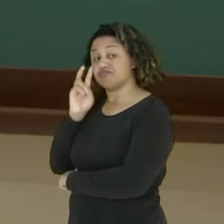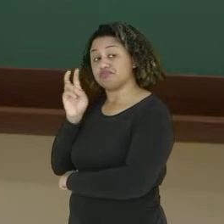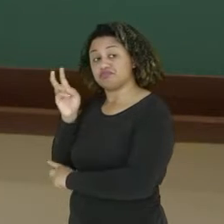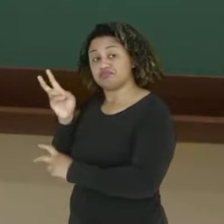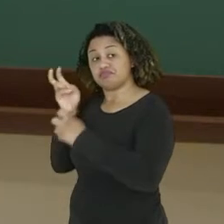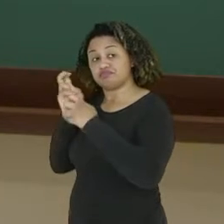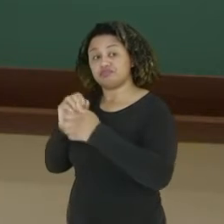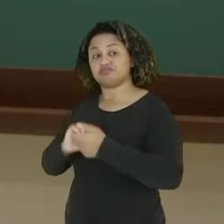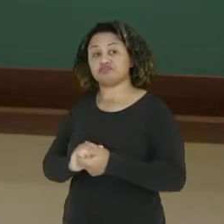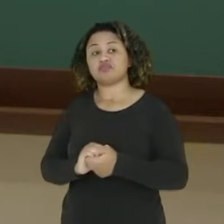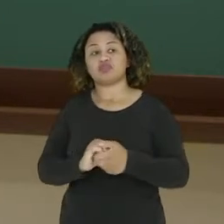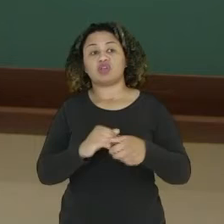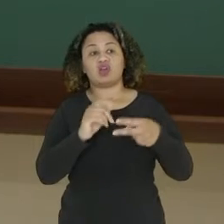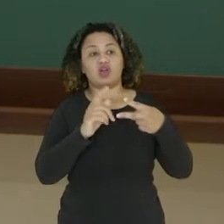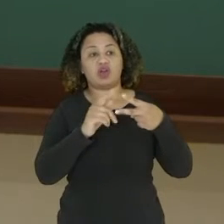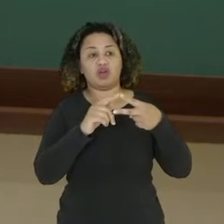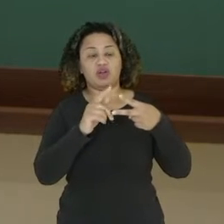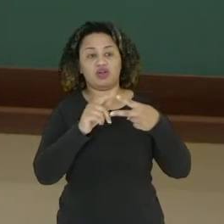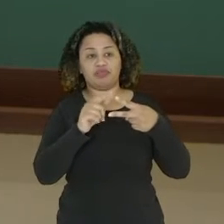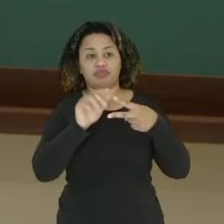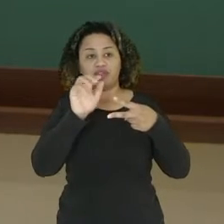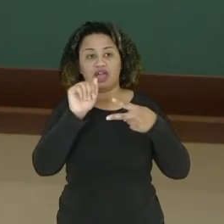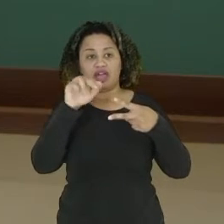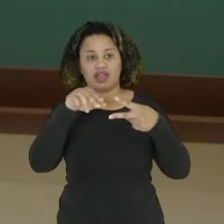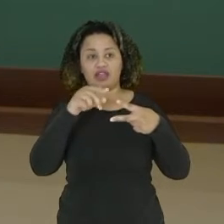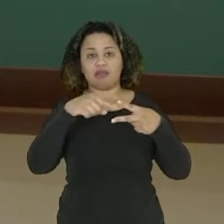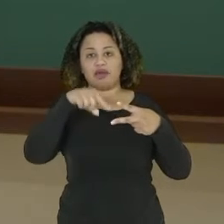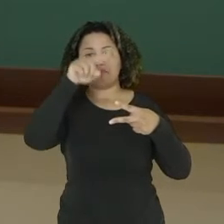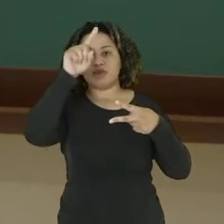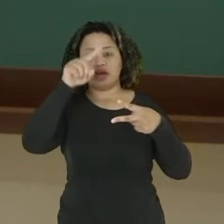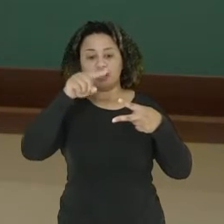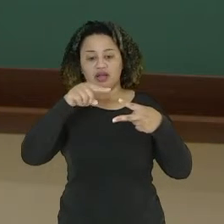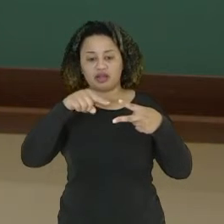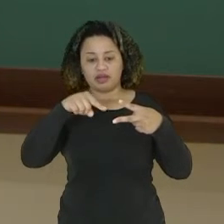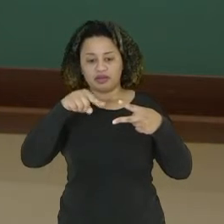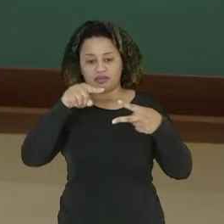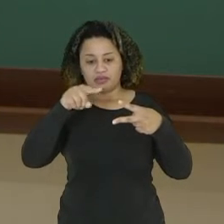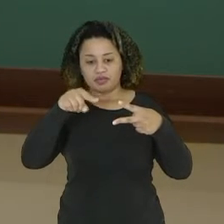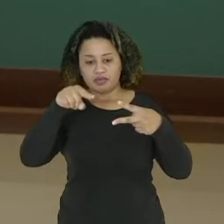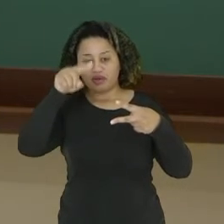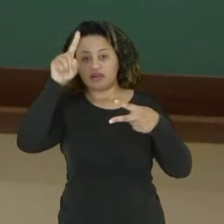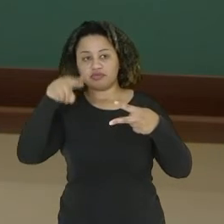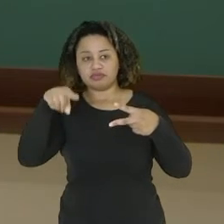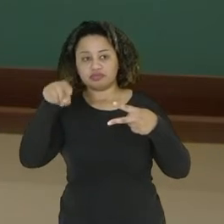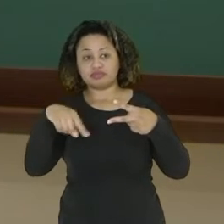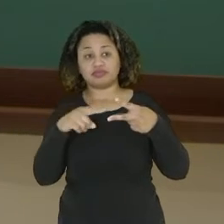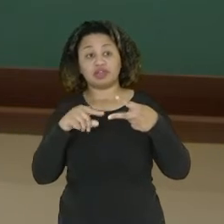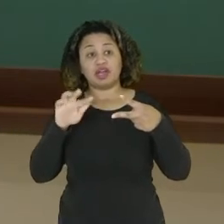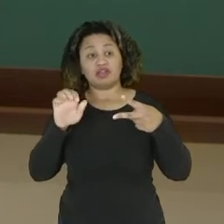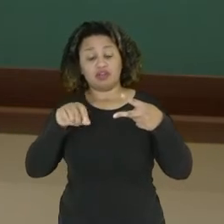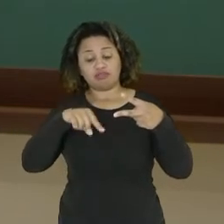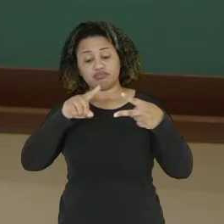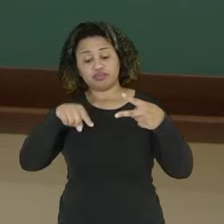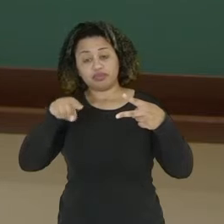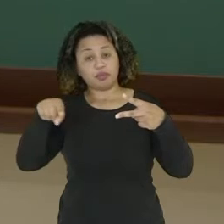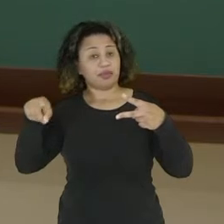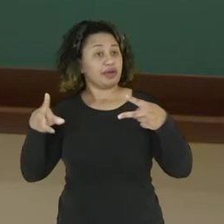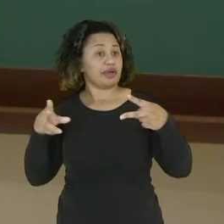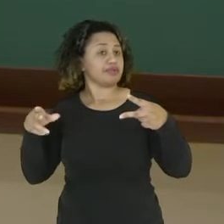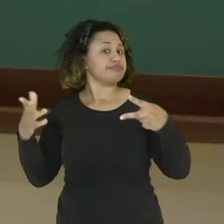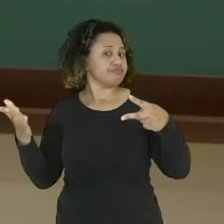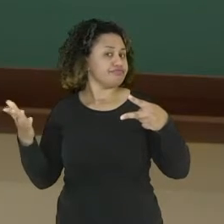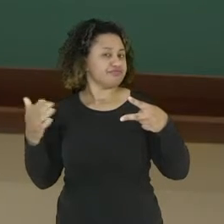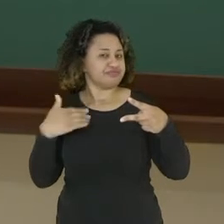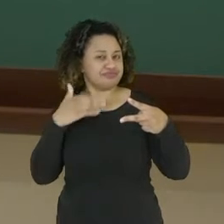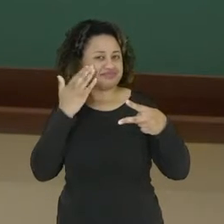ela é constante. E da rádio AM, ela muda, não é constante. Beleza? Assim fica fácil. Na verdade, né,